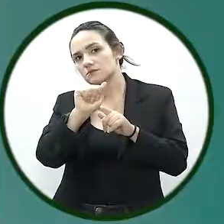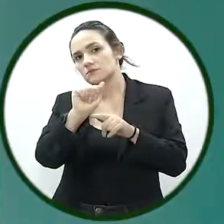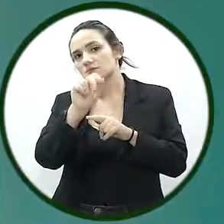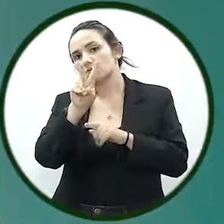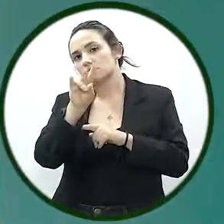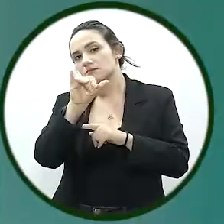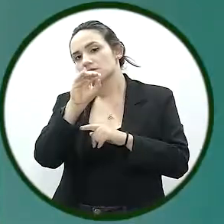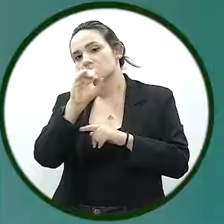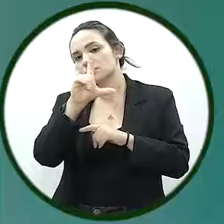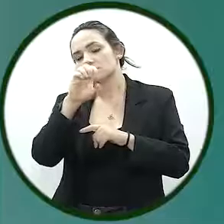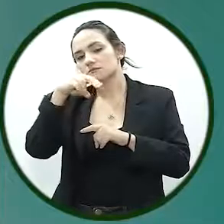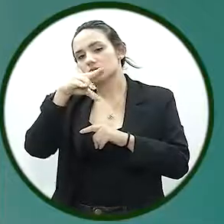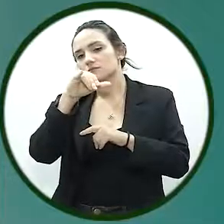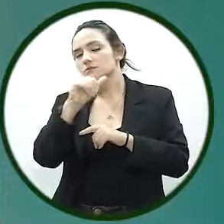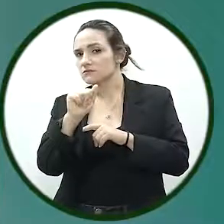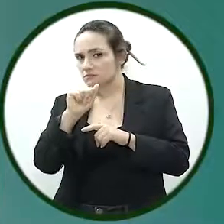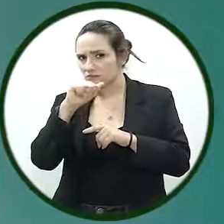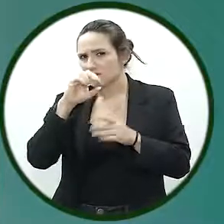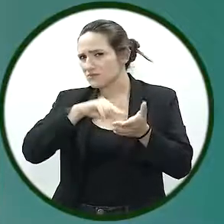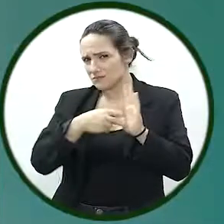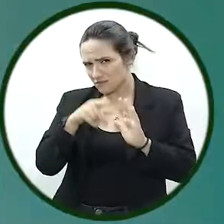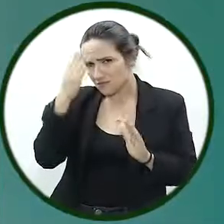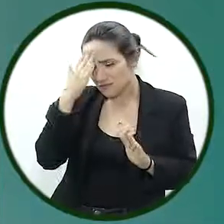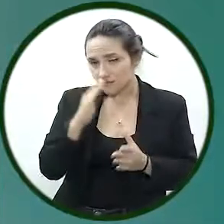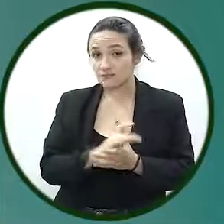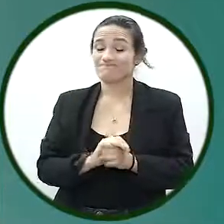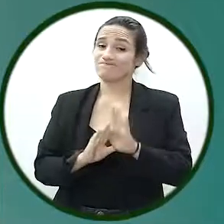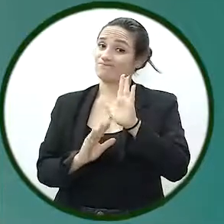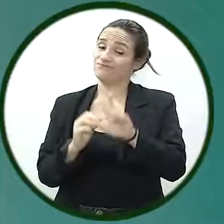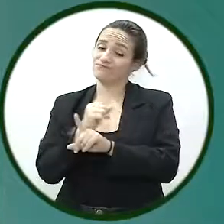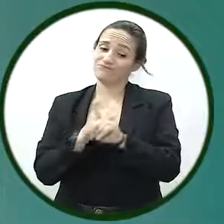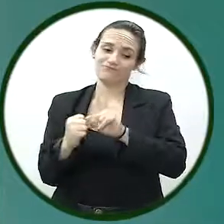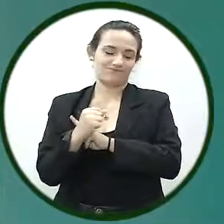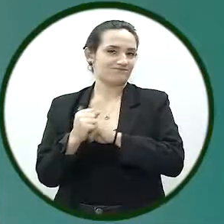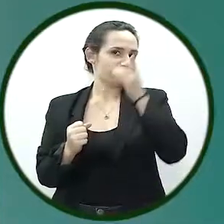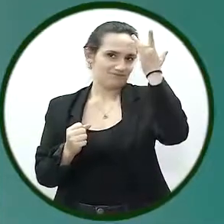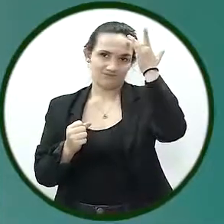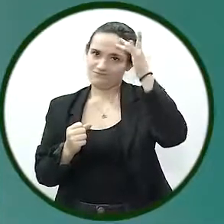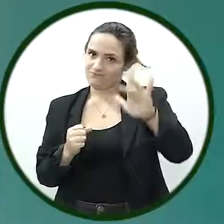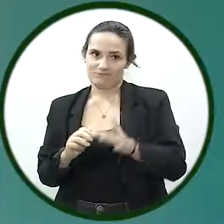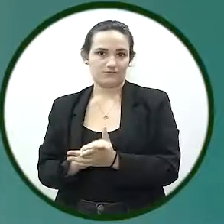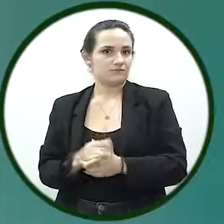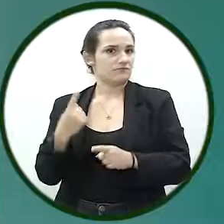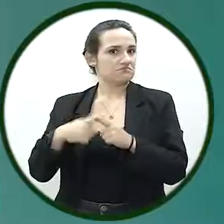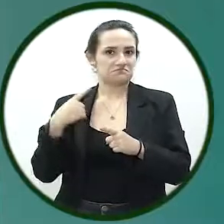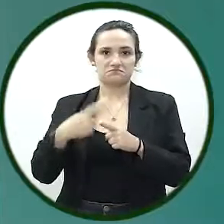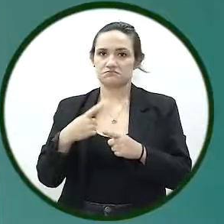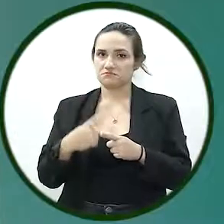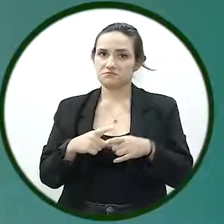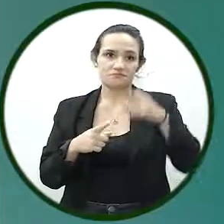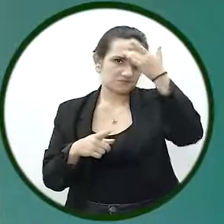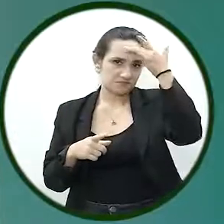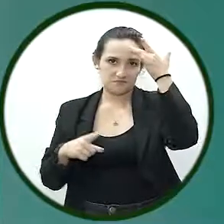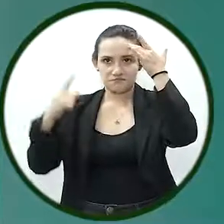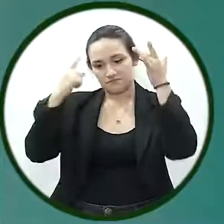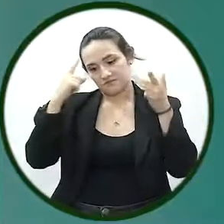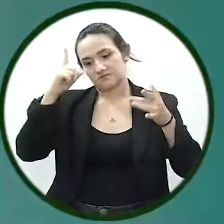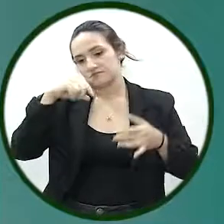pensam inclusive de uma maneira equivocada. Elas acham que a violência é simplesmente,